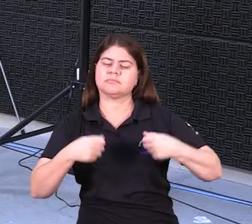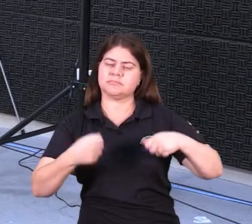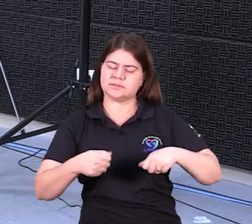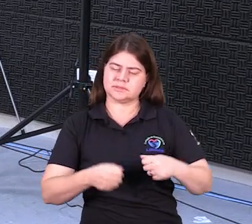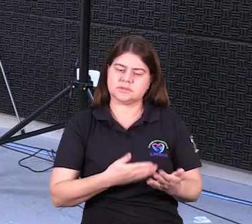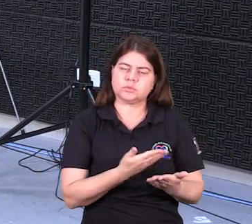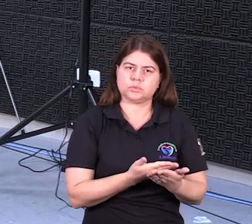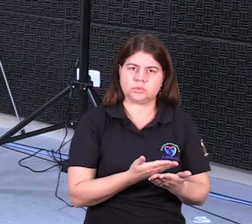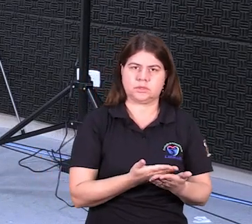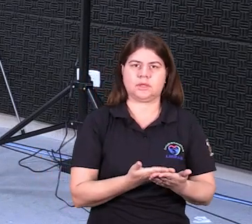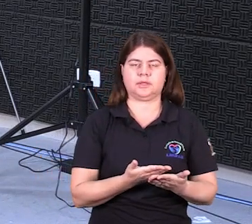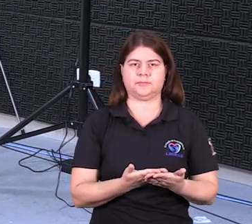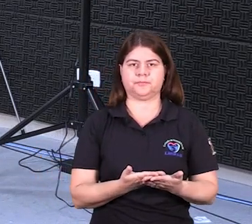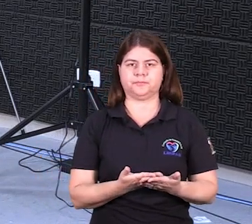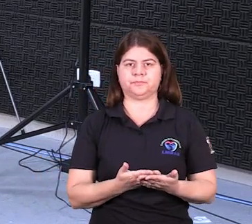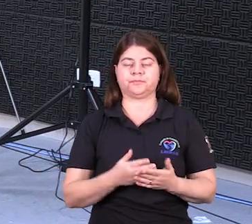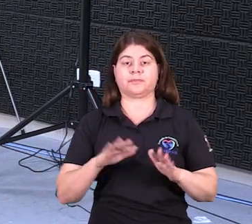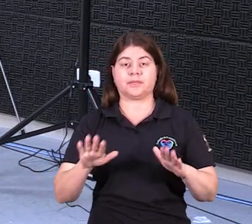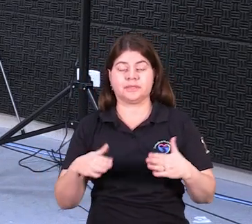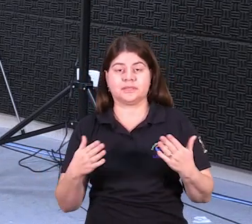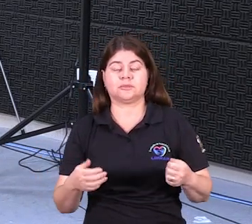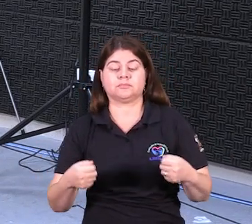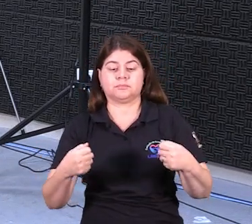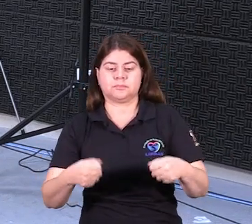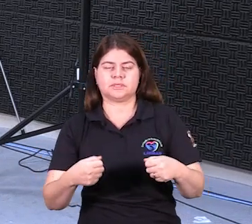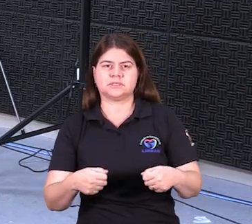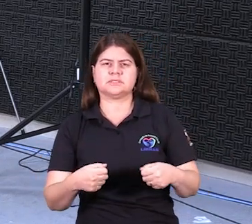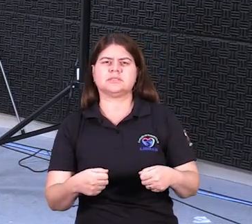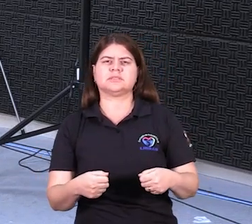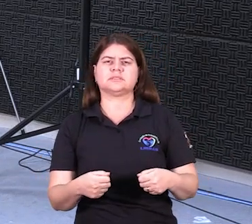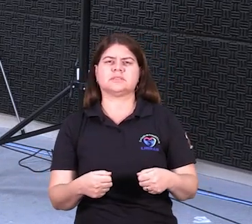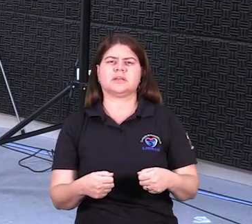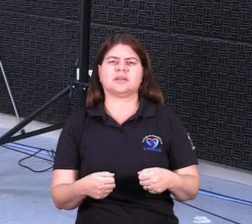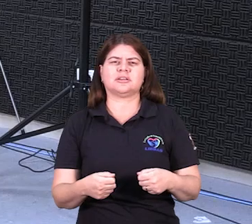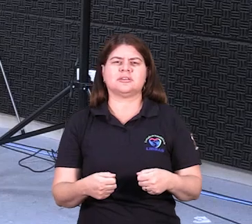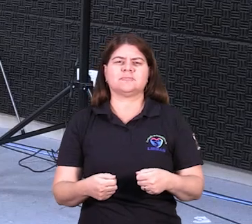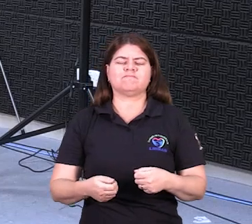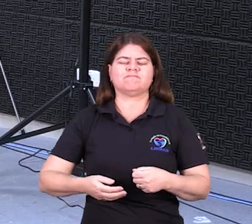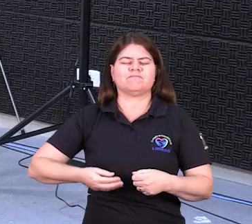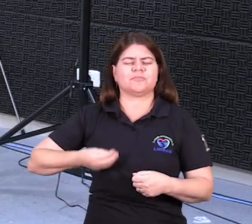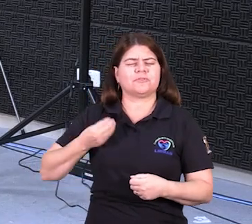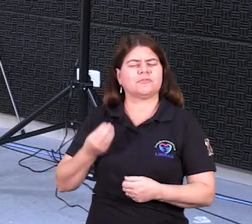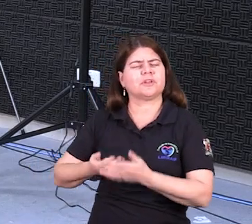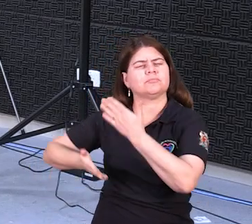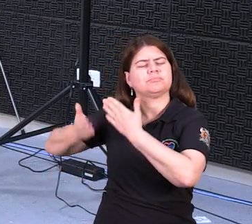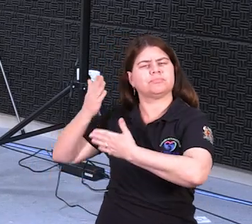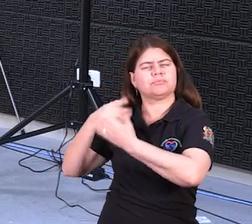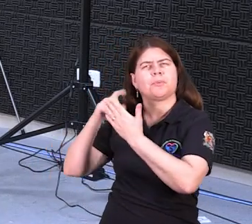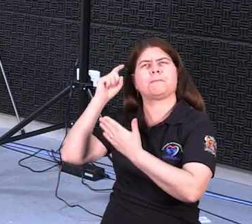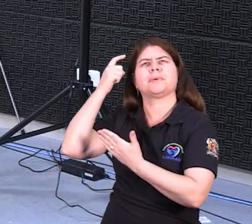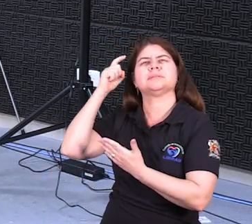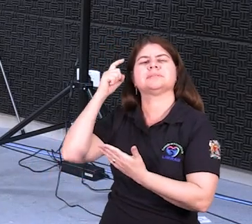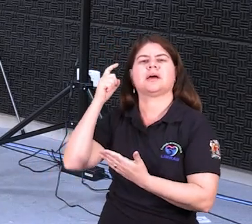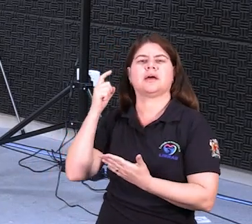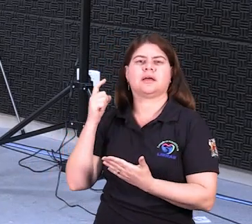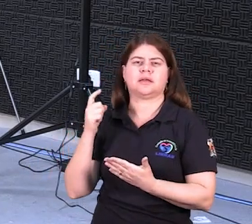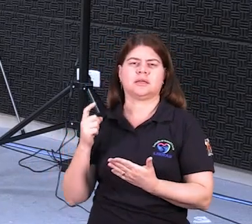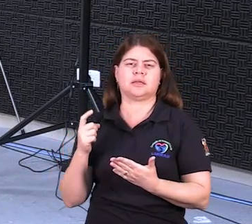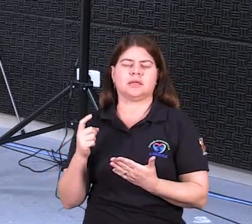construção, uma estrutura diferente, né? Então, às vezes, a gente precisa se ambientar de novo, reviver, pensar